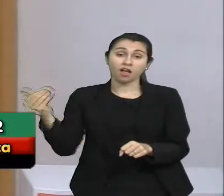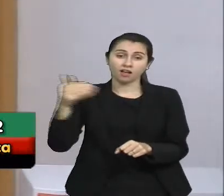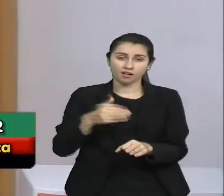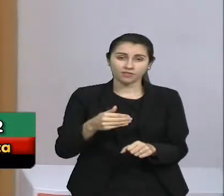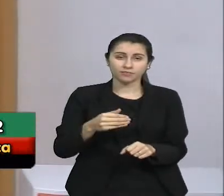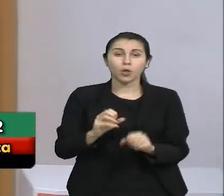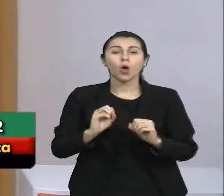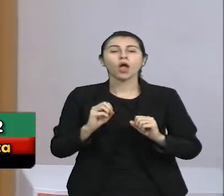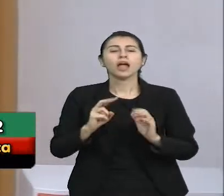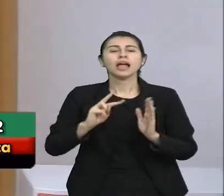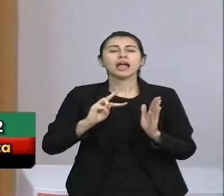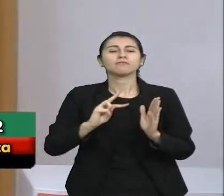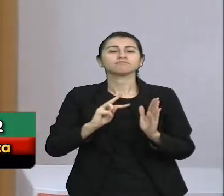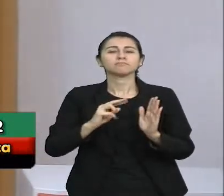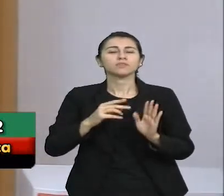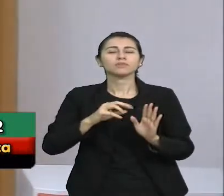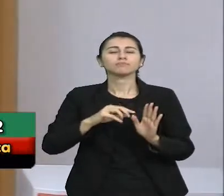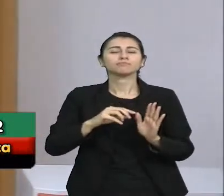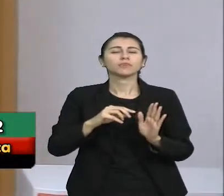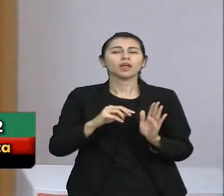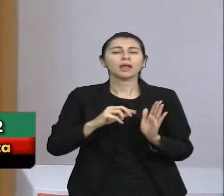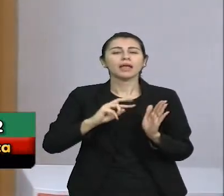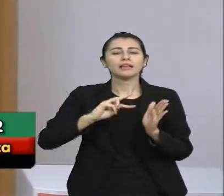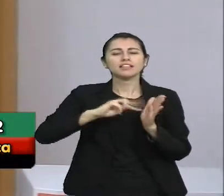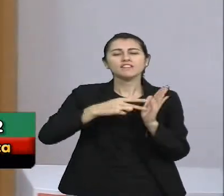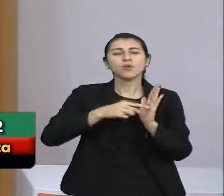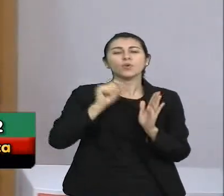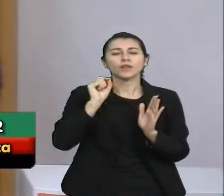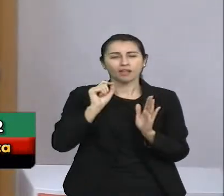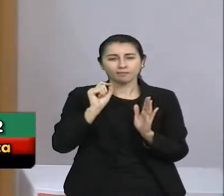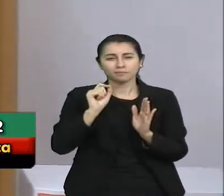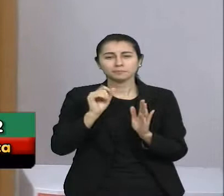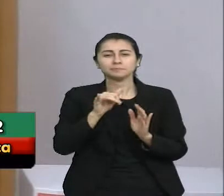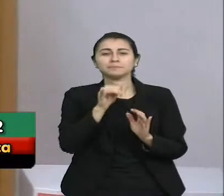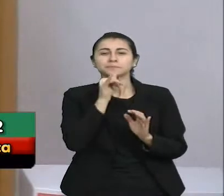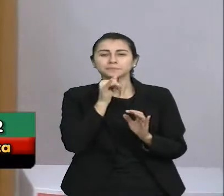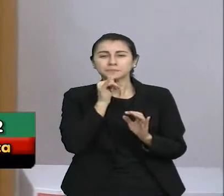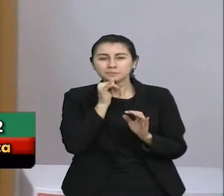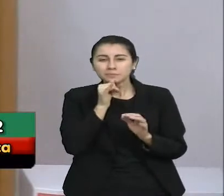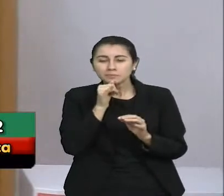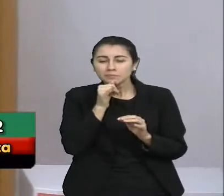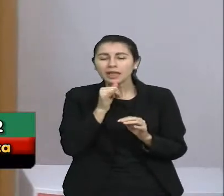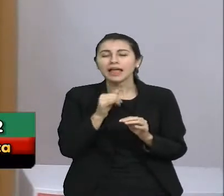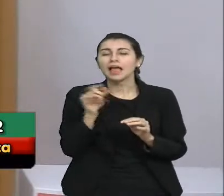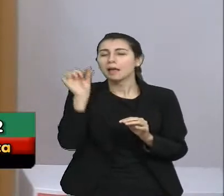semente, mesmo sem saber se você irá saborear dos